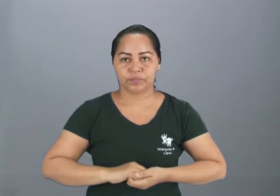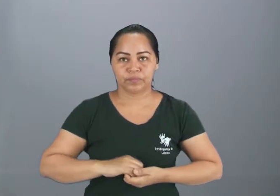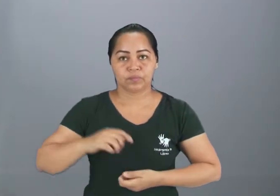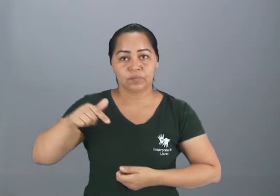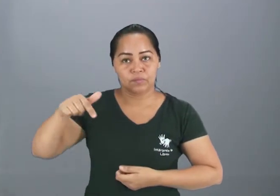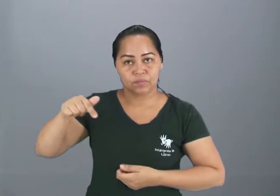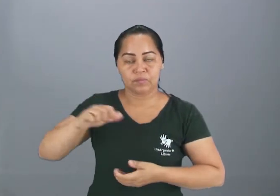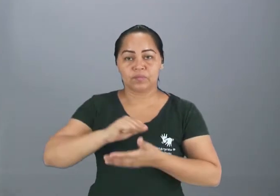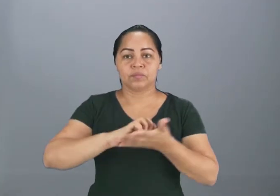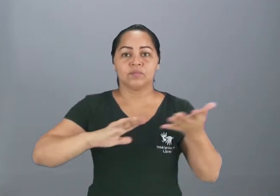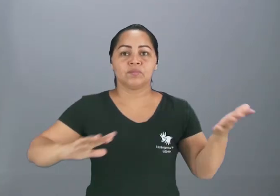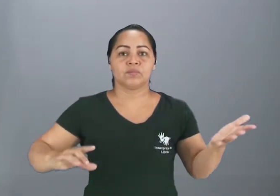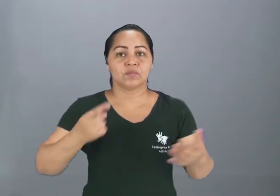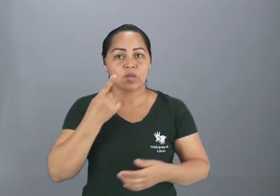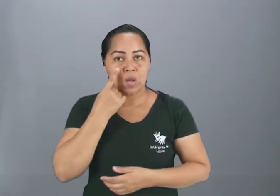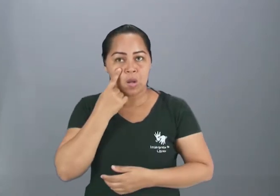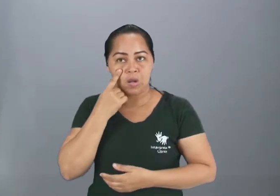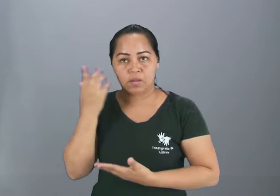né?